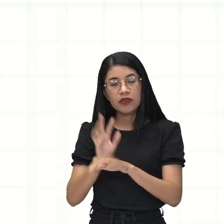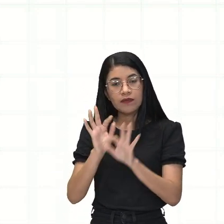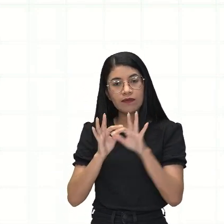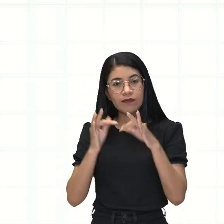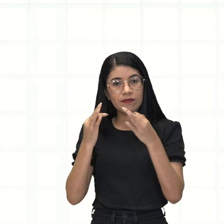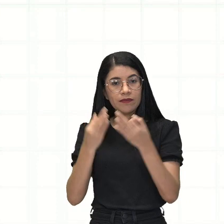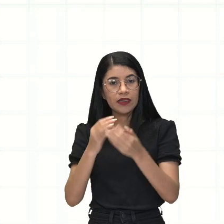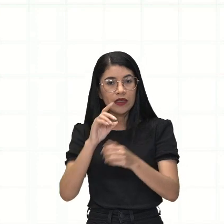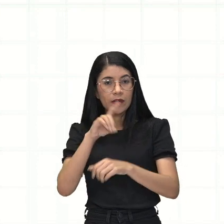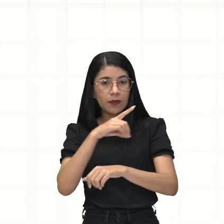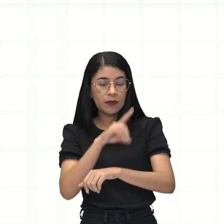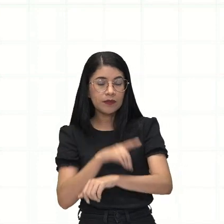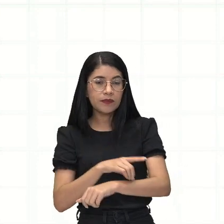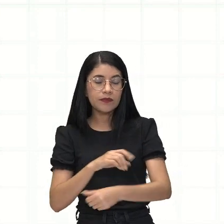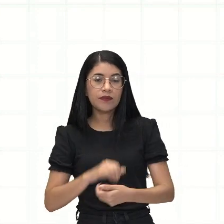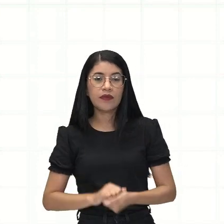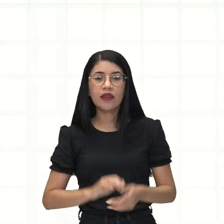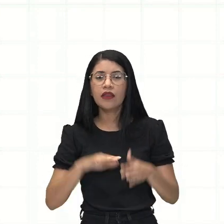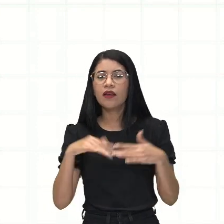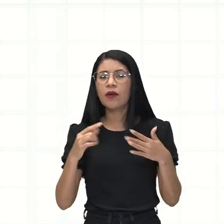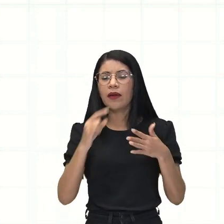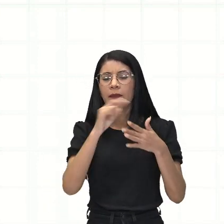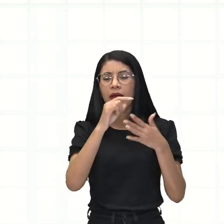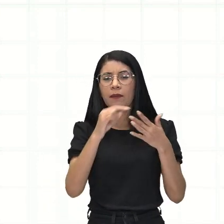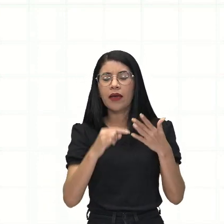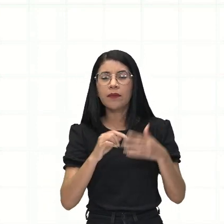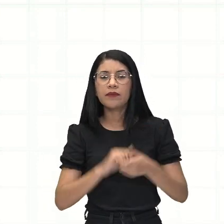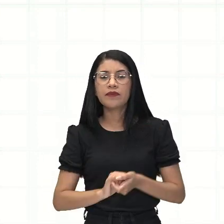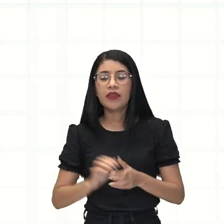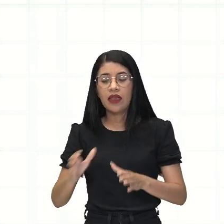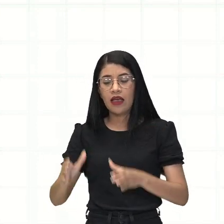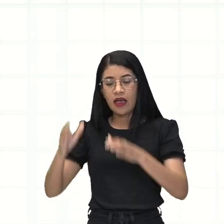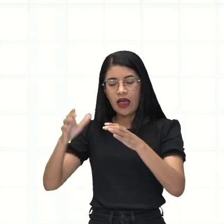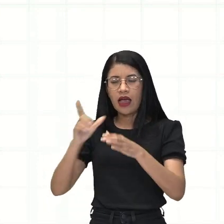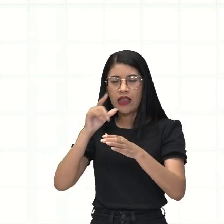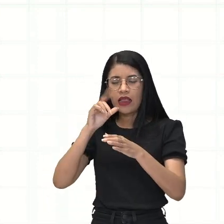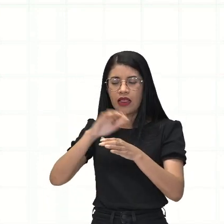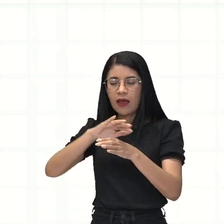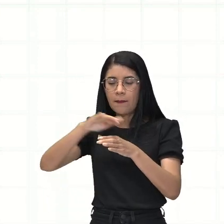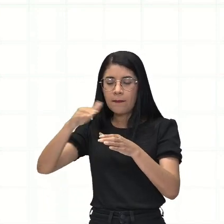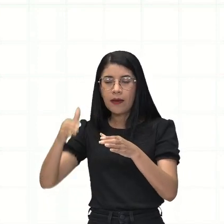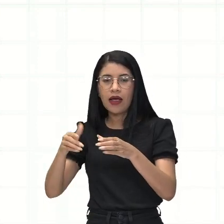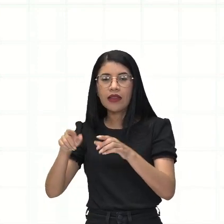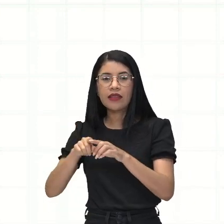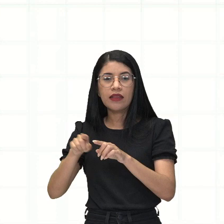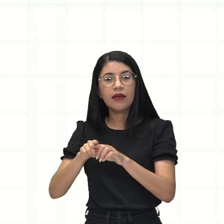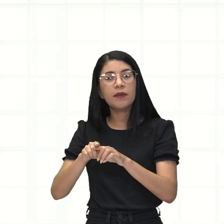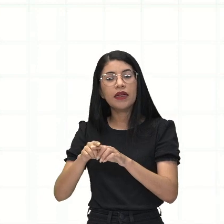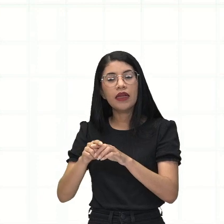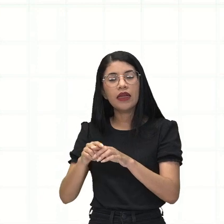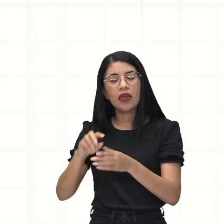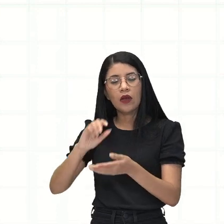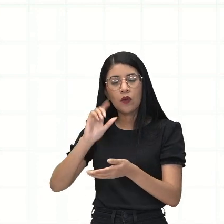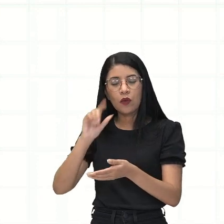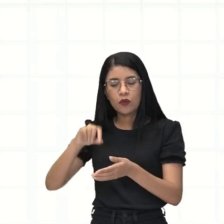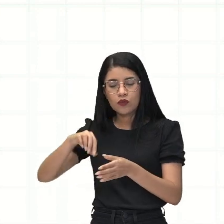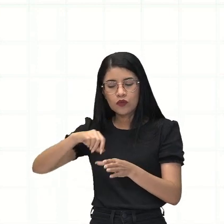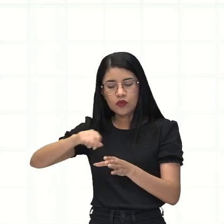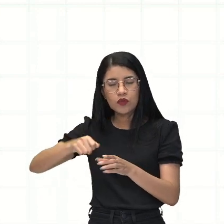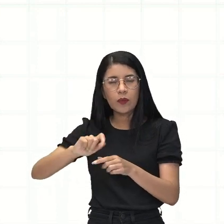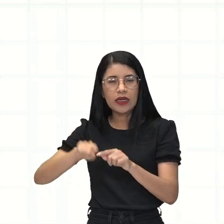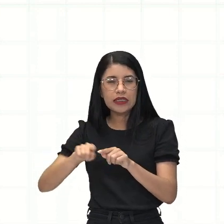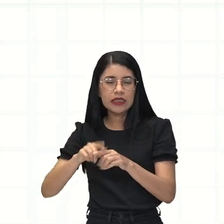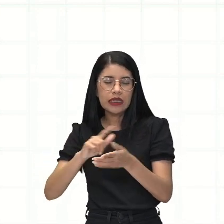um mosquito. Quais são eles? Tampe caixa d'água, ralos e pias, higienize